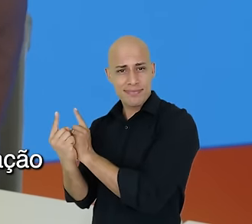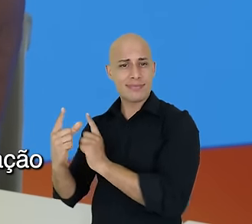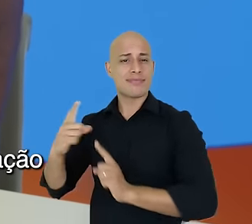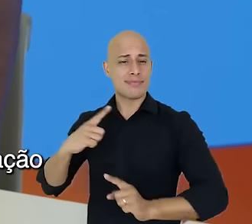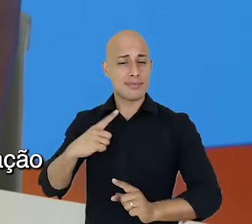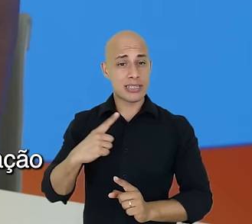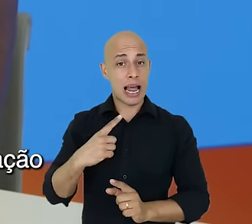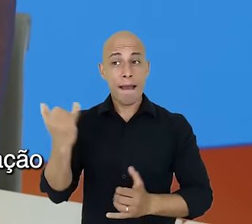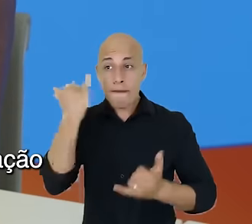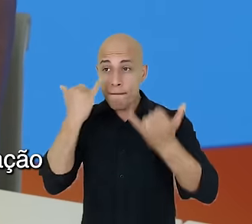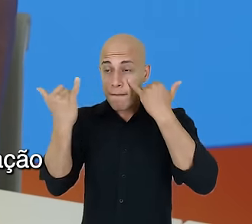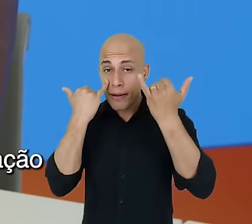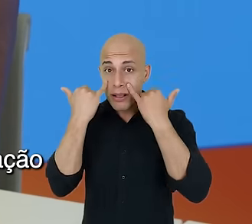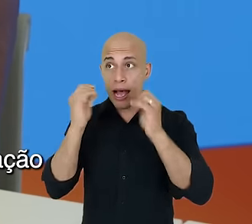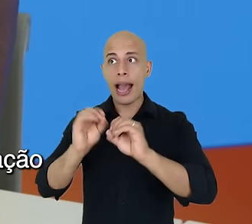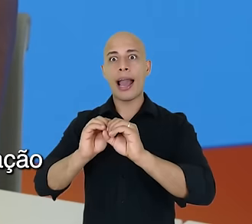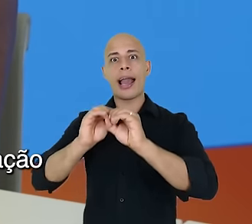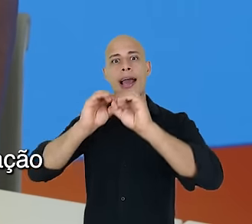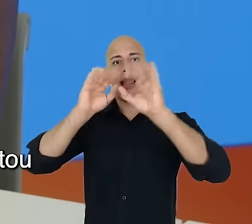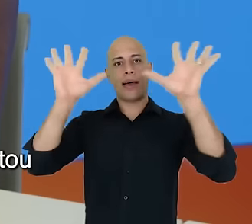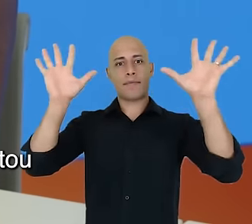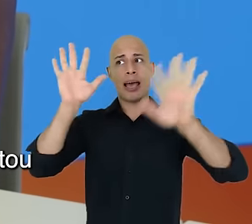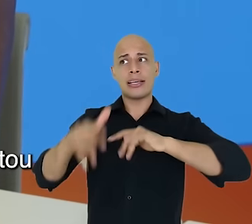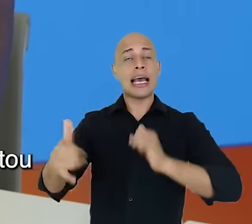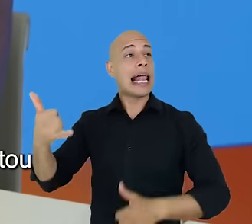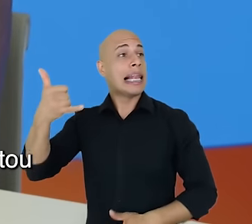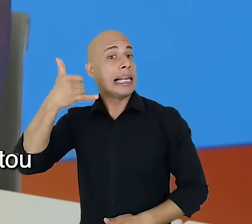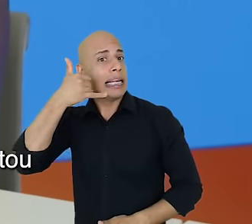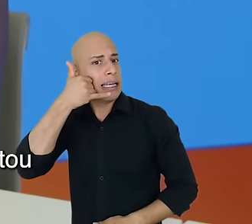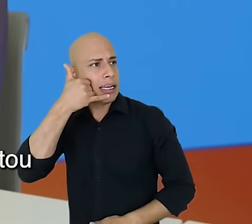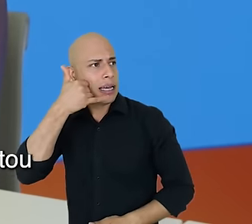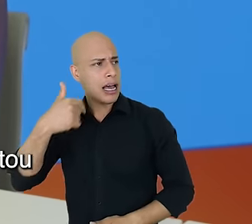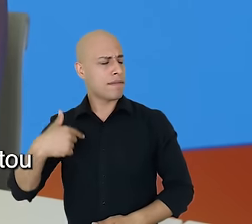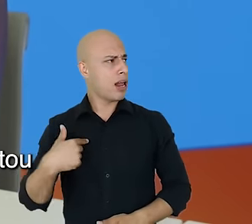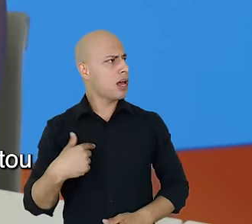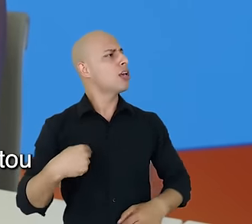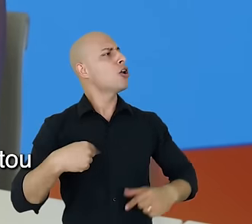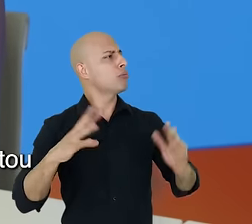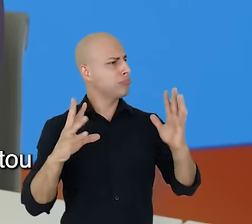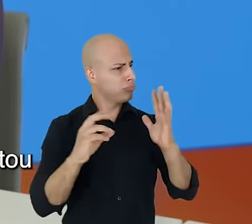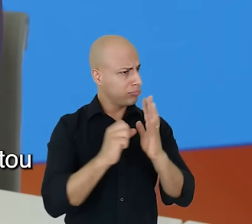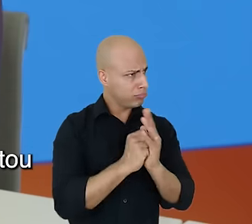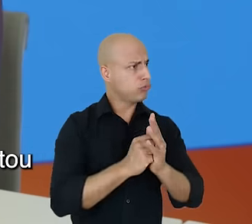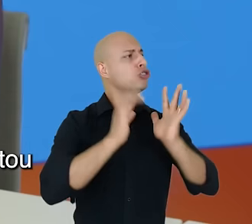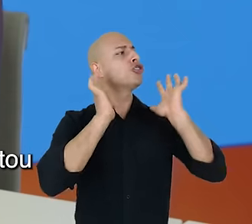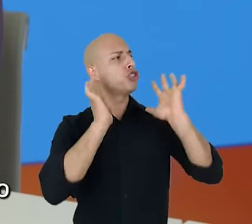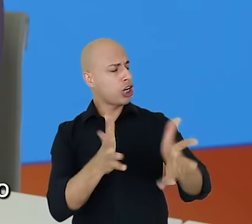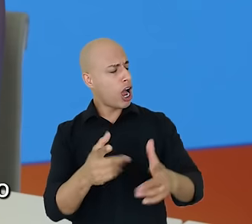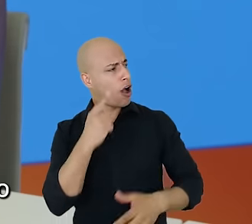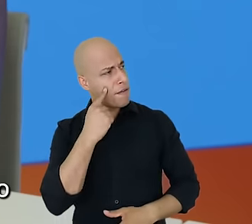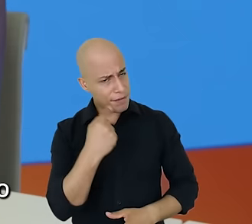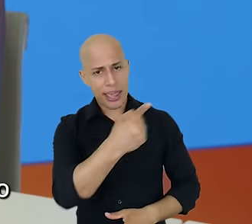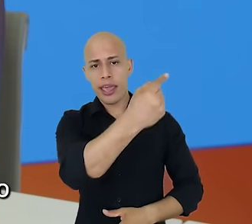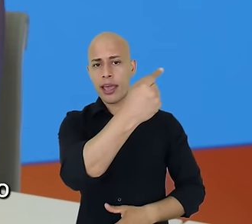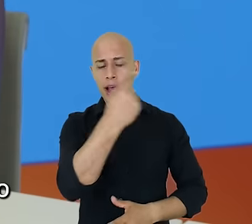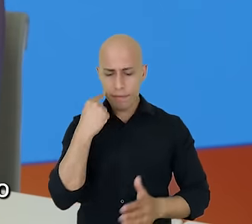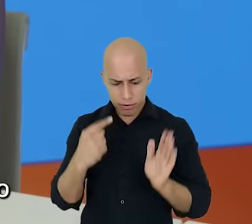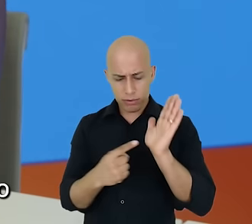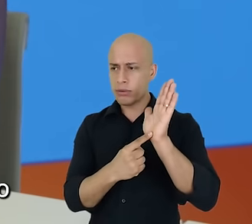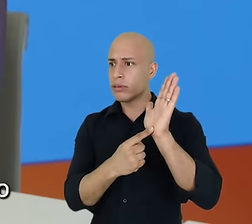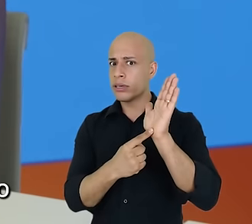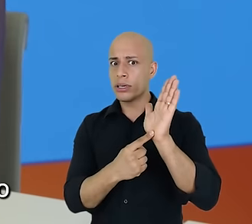deixar Clara a informação pro cliente que eles já ligam pra gente e fala pô mas eu já estou credenciado dá uma olhada lá aí quando a gente vai